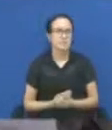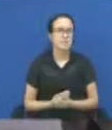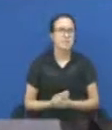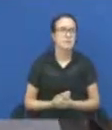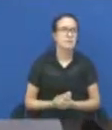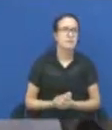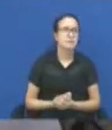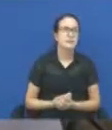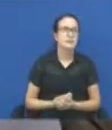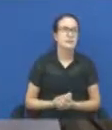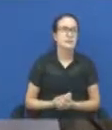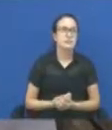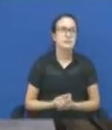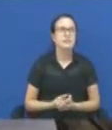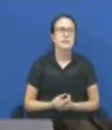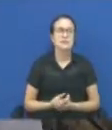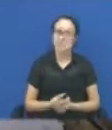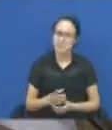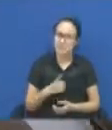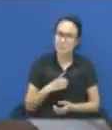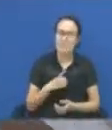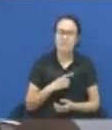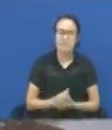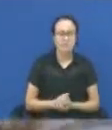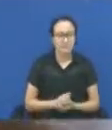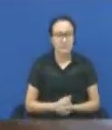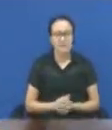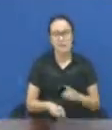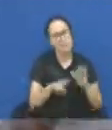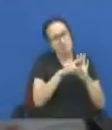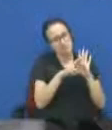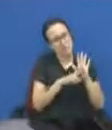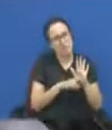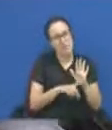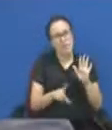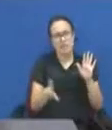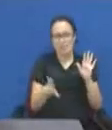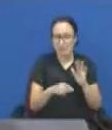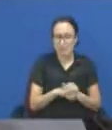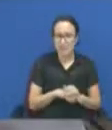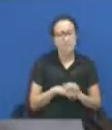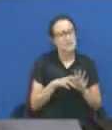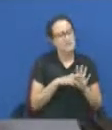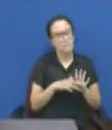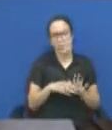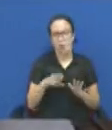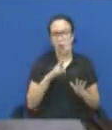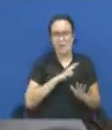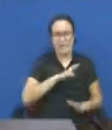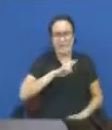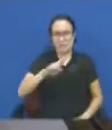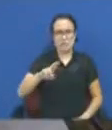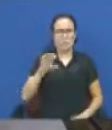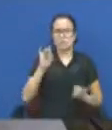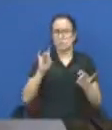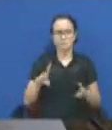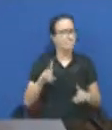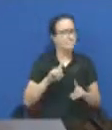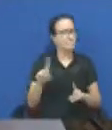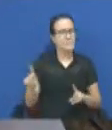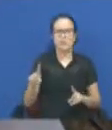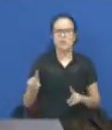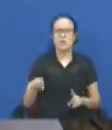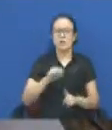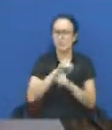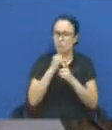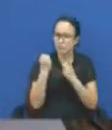território, e é uma instituição que congrega não só a religião, mas assistencialismo social é muito